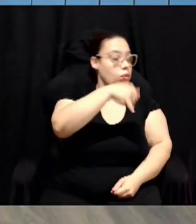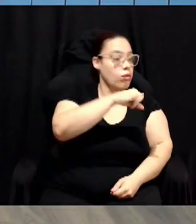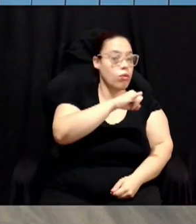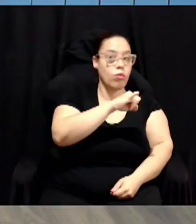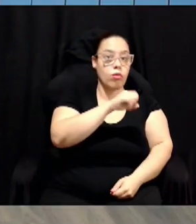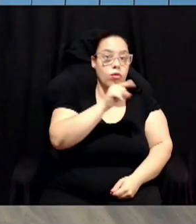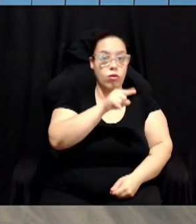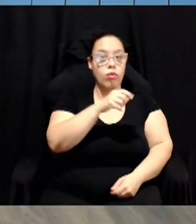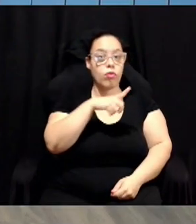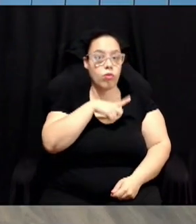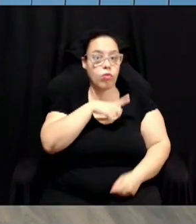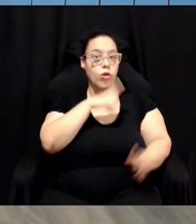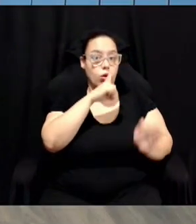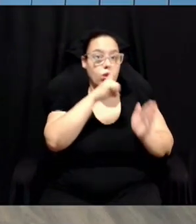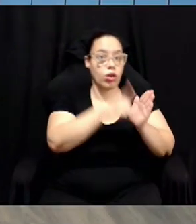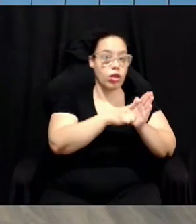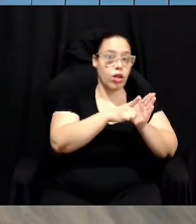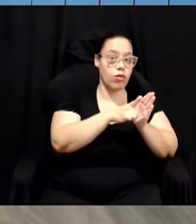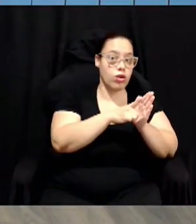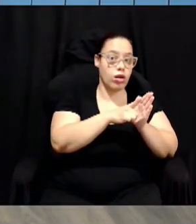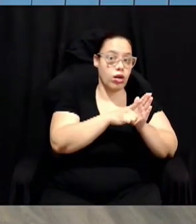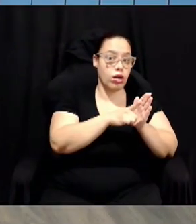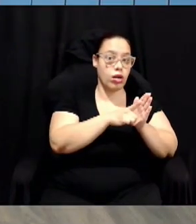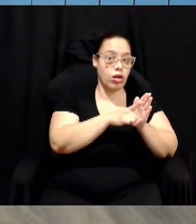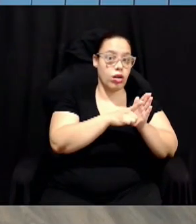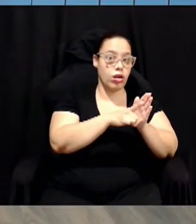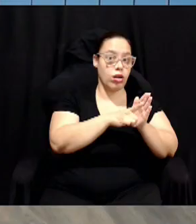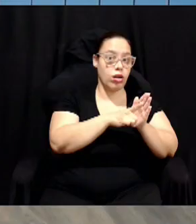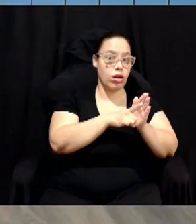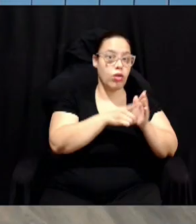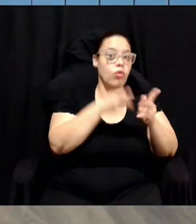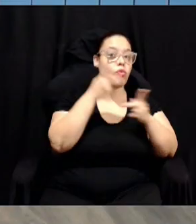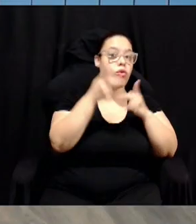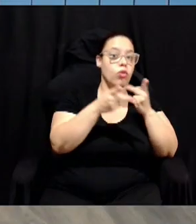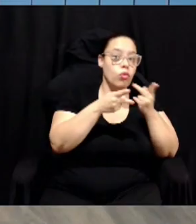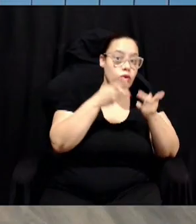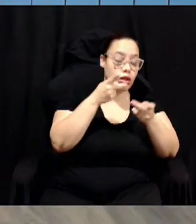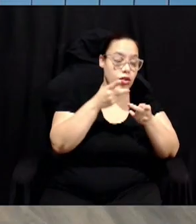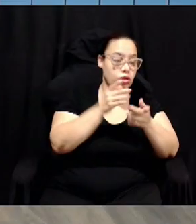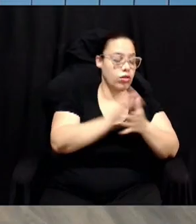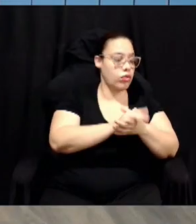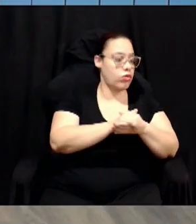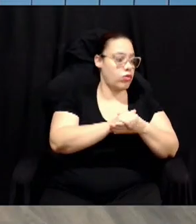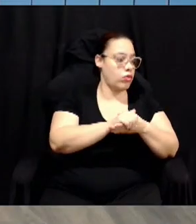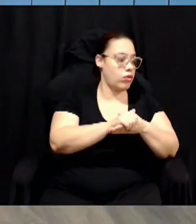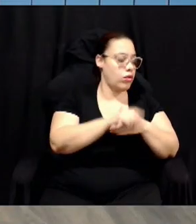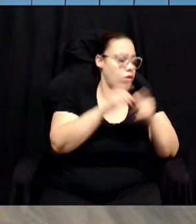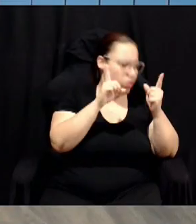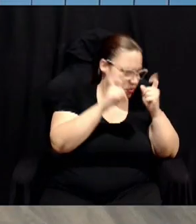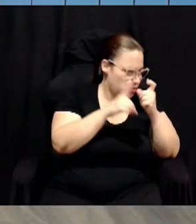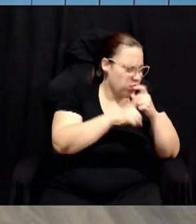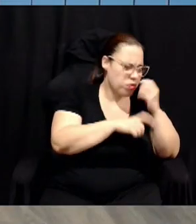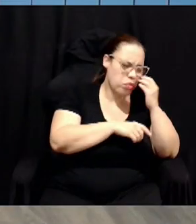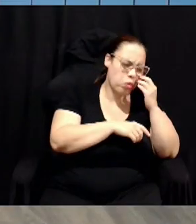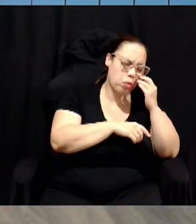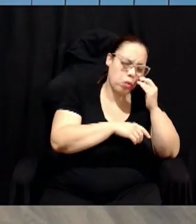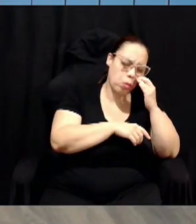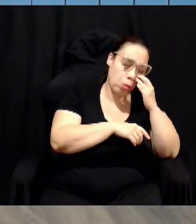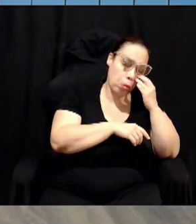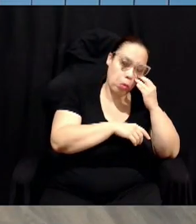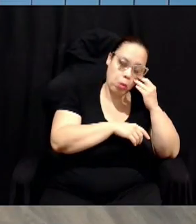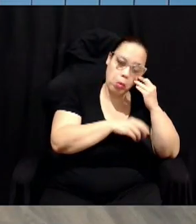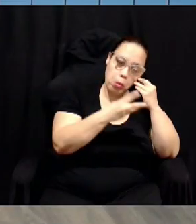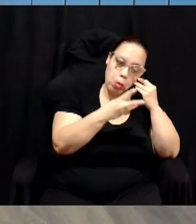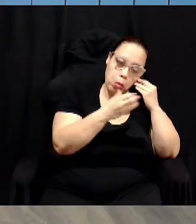esse diagnóstico, você disse que foi uma dificuldade muito grande aos 36